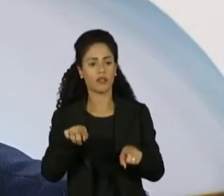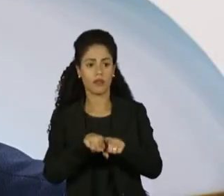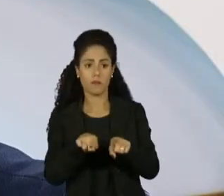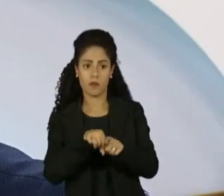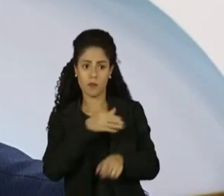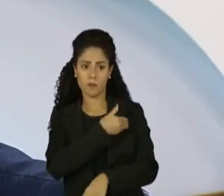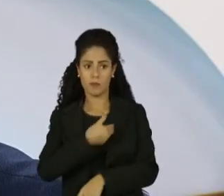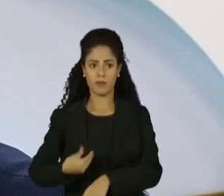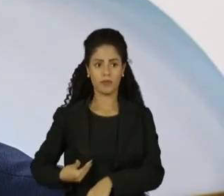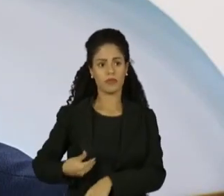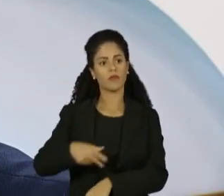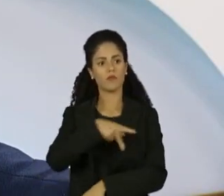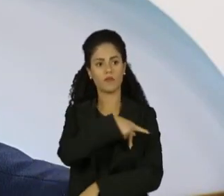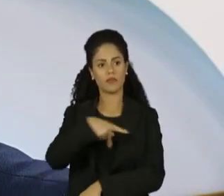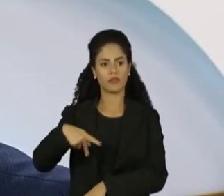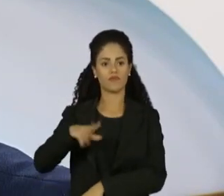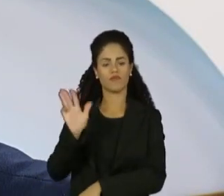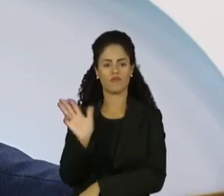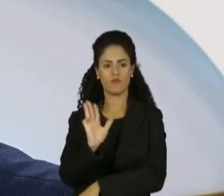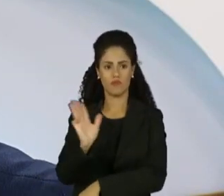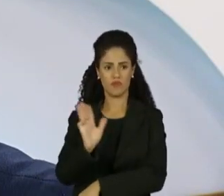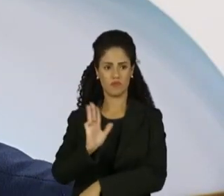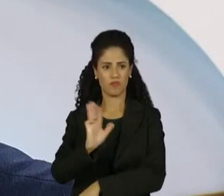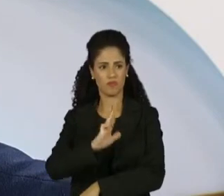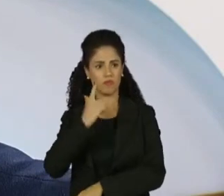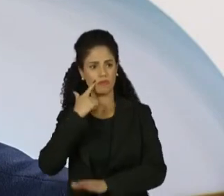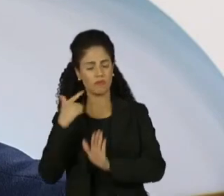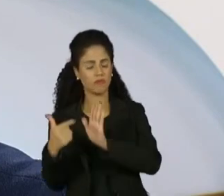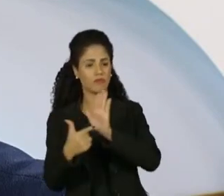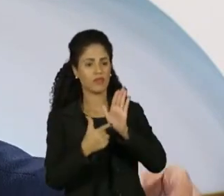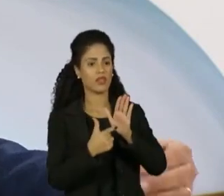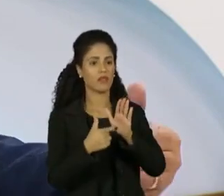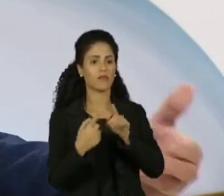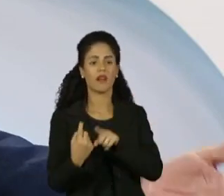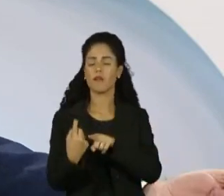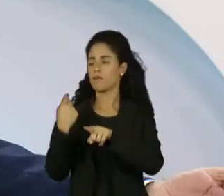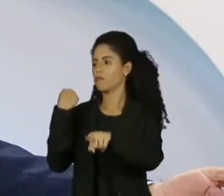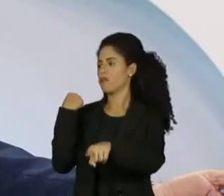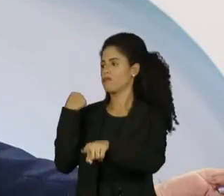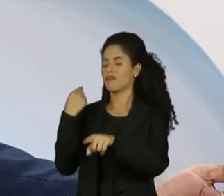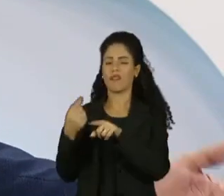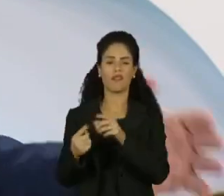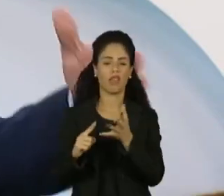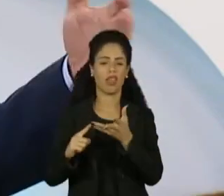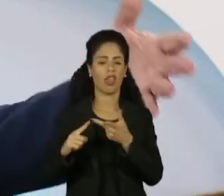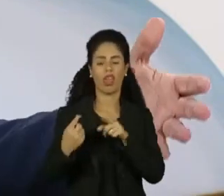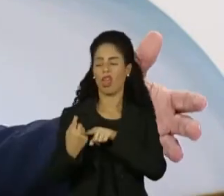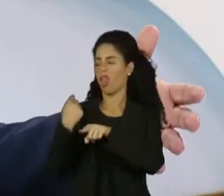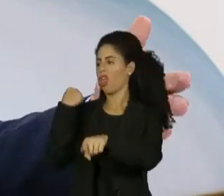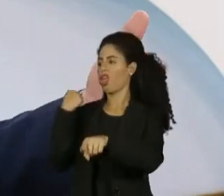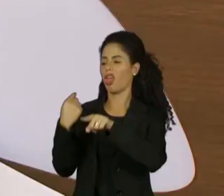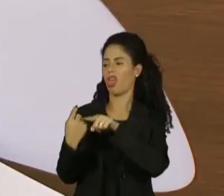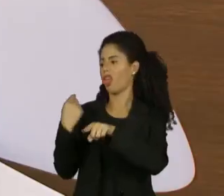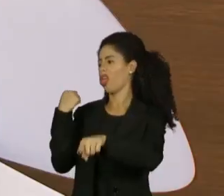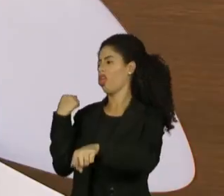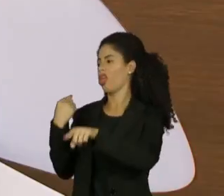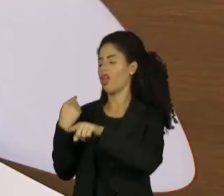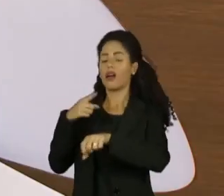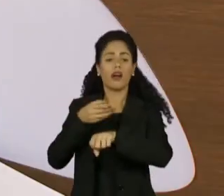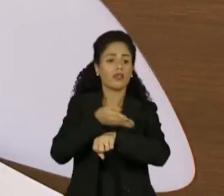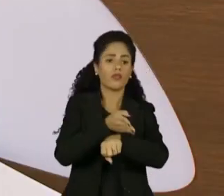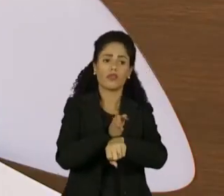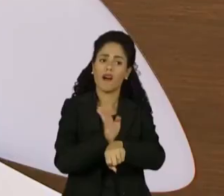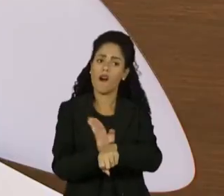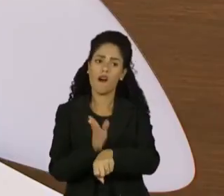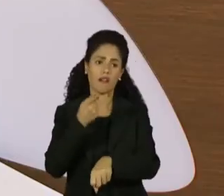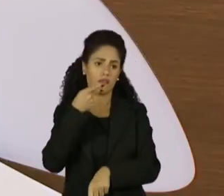presidente Lula, ele olha tanto pelo retrovisor que o PT claramente é um veículo que tem um